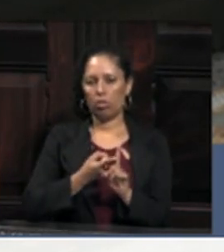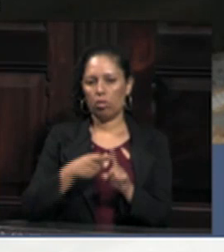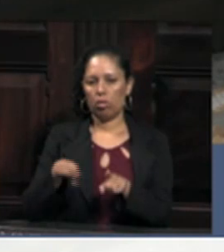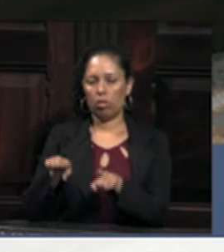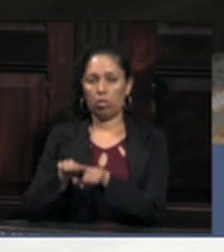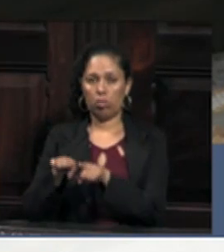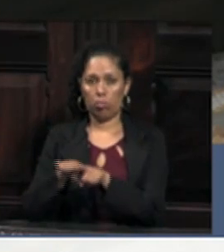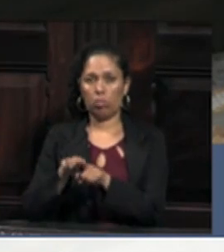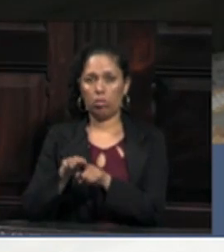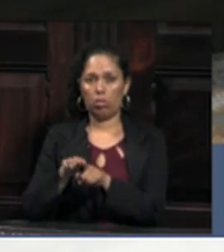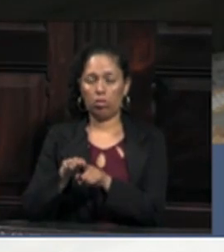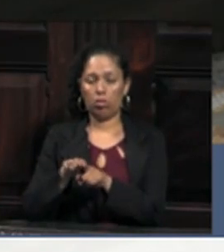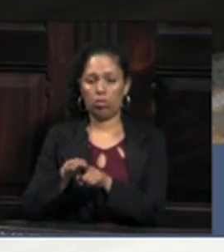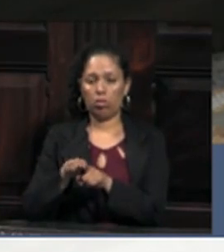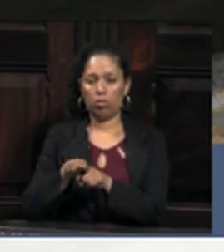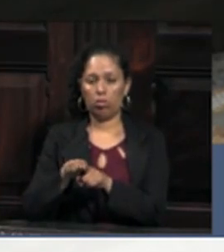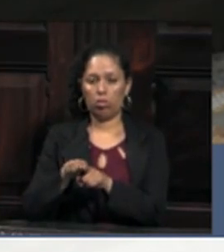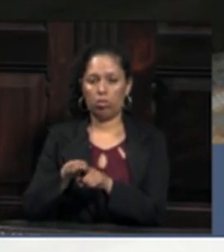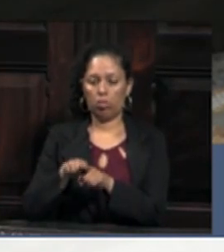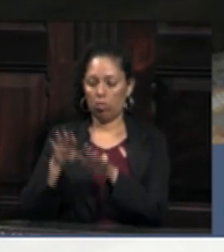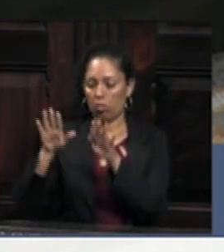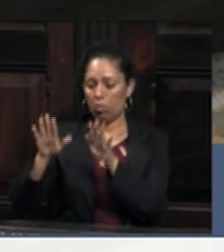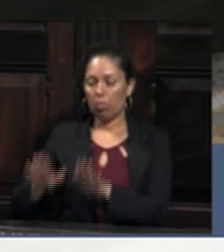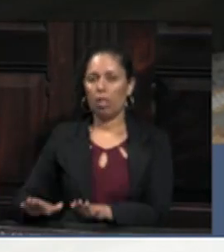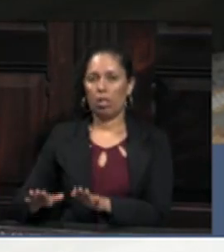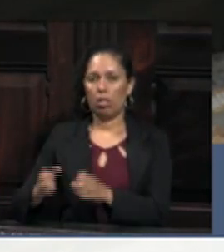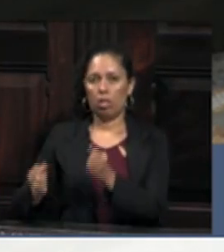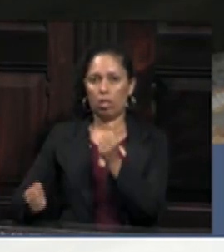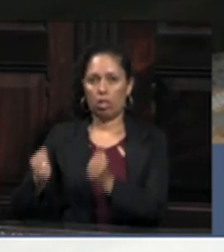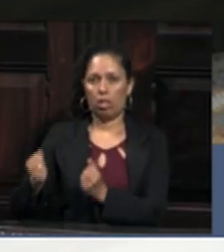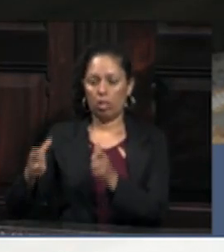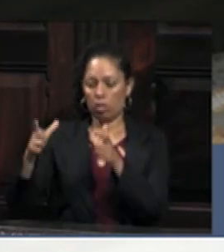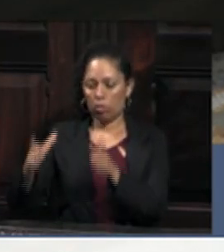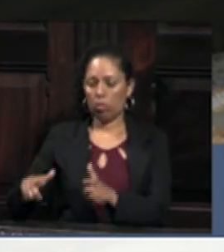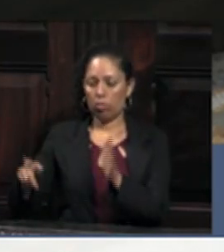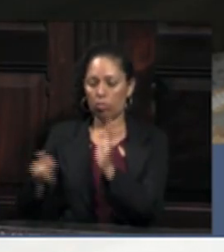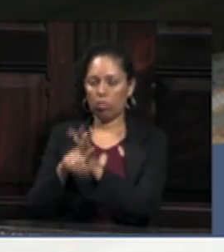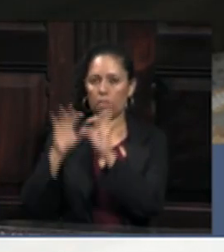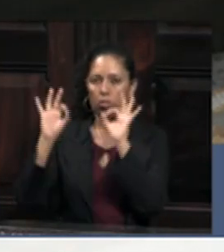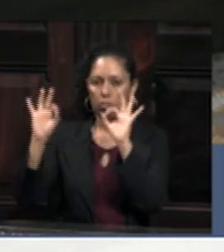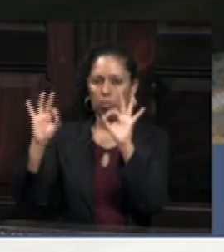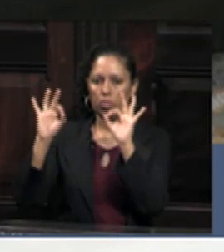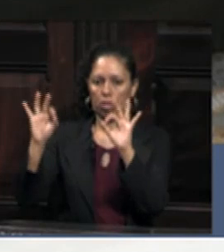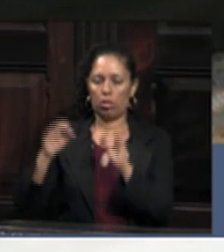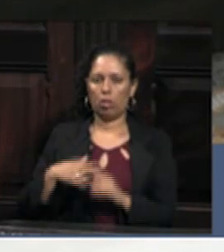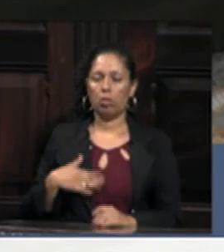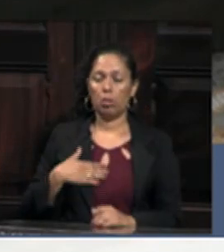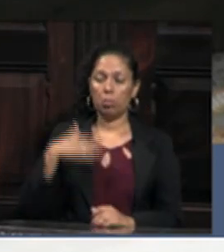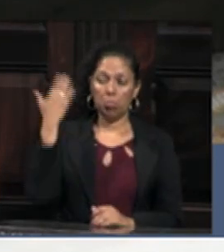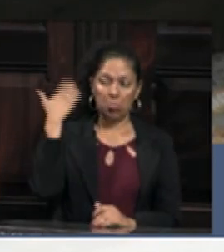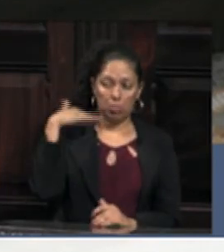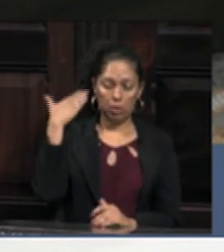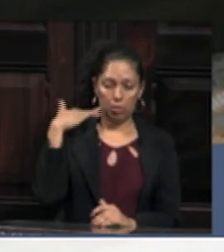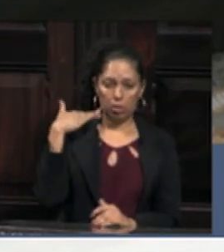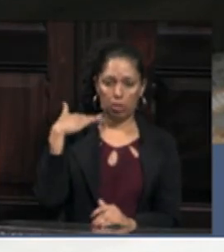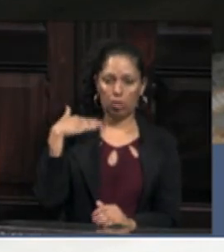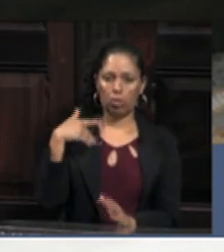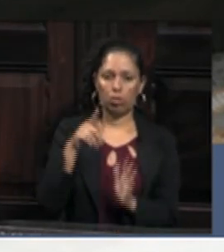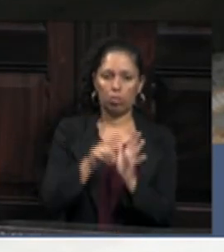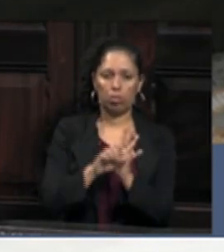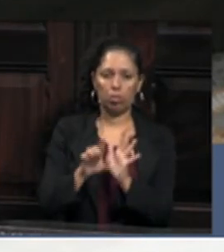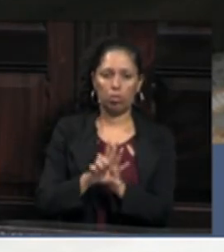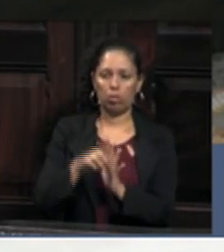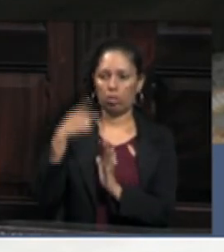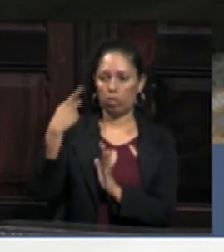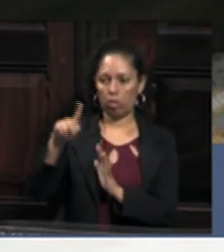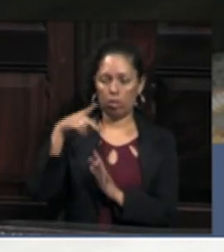também na questão dos estacionamentos dos shoppings. Então, eu entendo, senhor presidente, que o projeto do